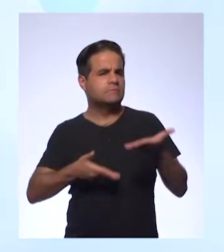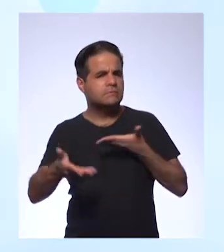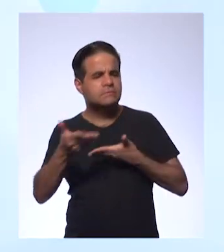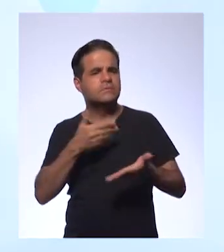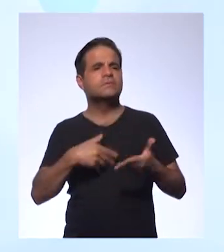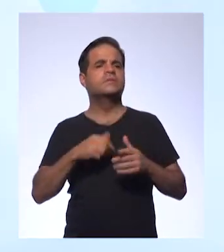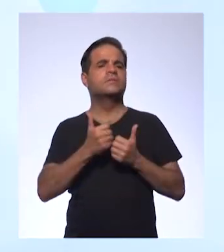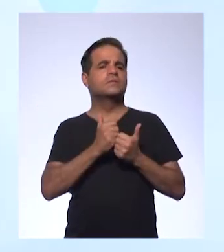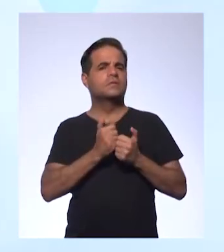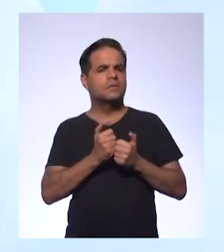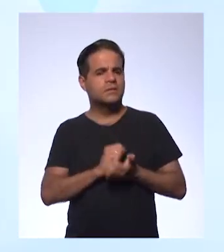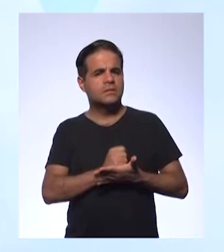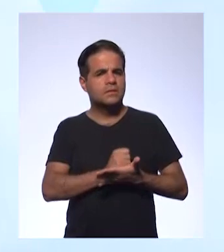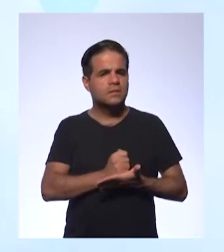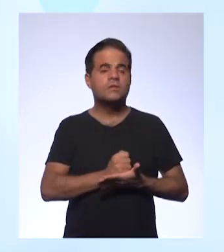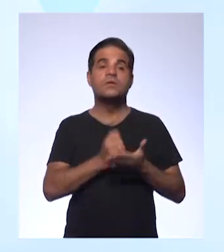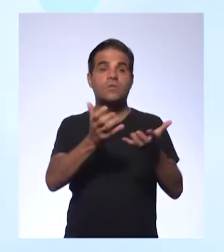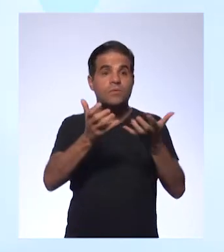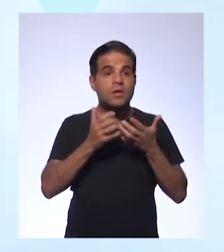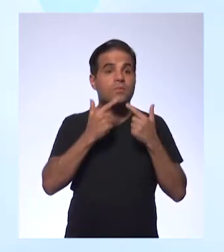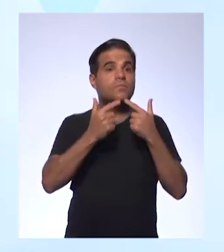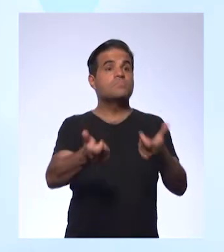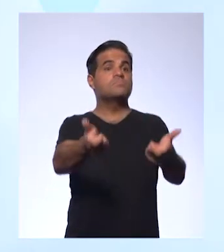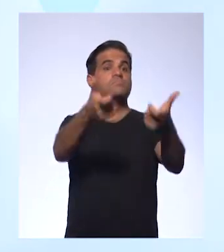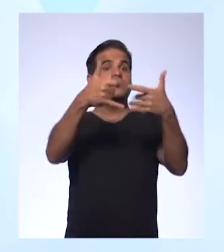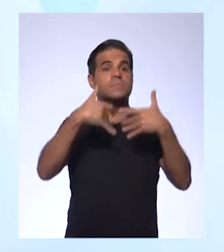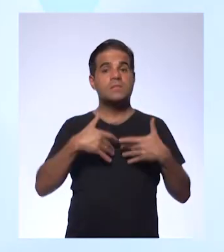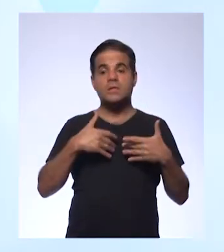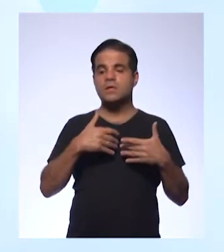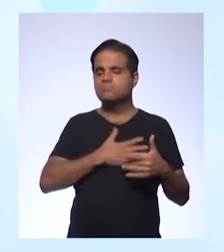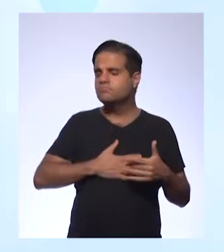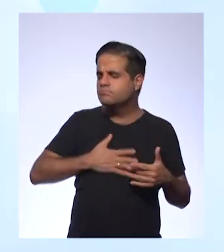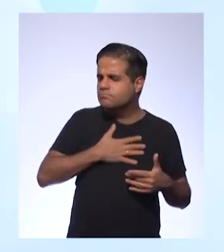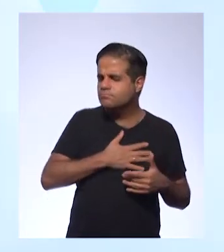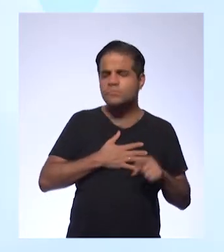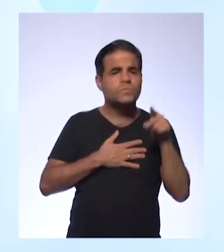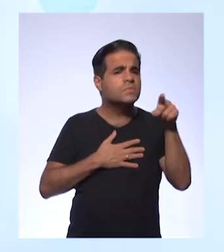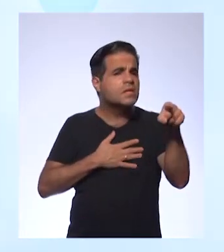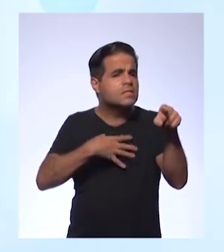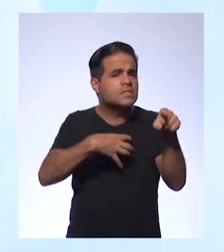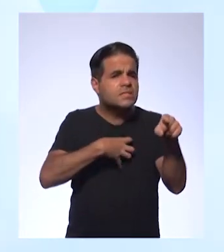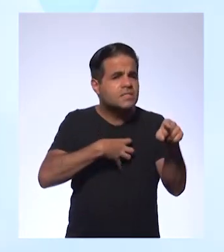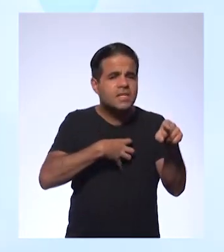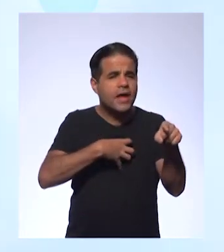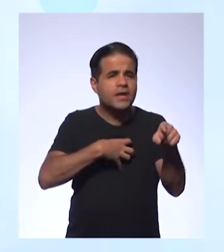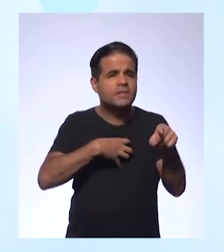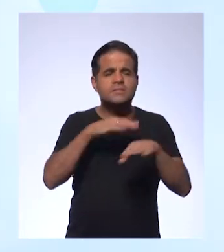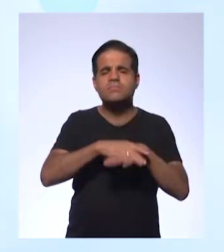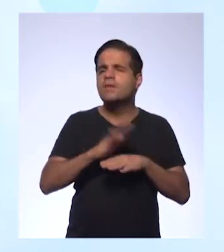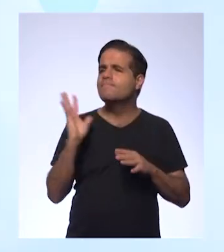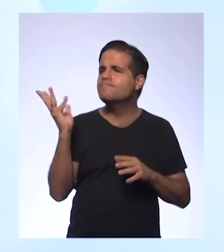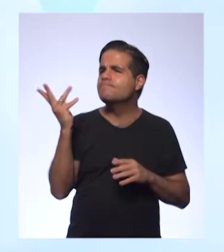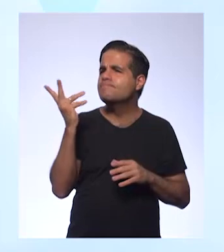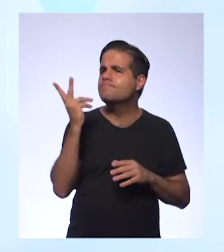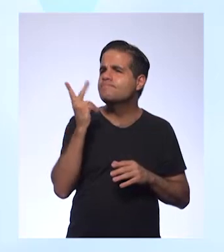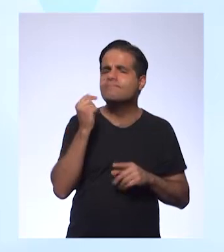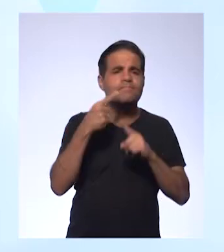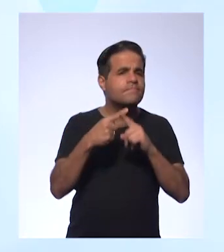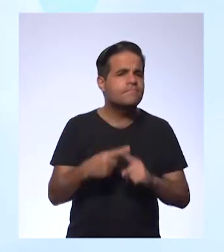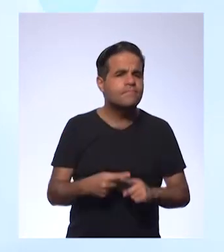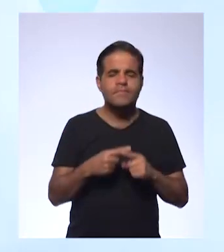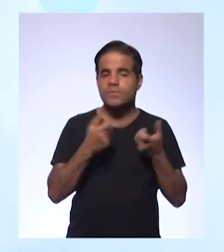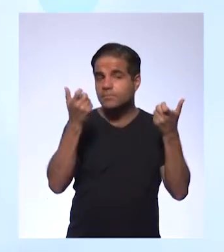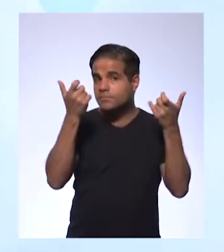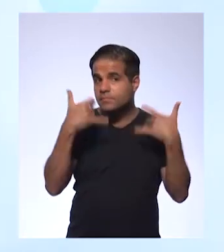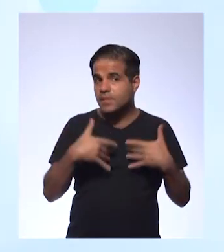a videogames. Então, eu quero que você diz aí qual que é a satisfação, o que você mais te atrai em um jogo. Combinado?